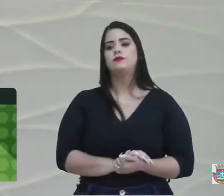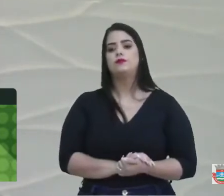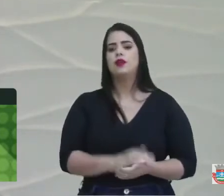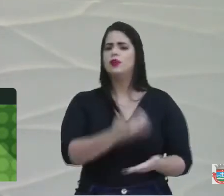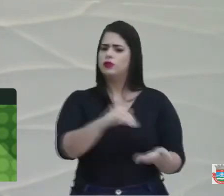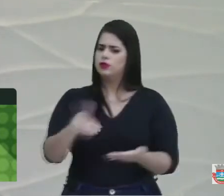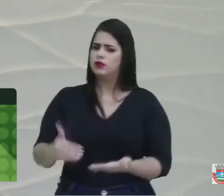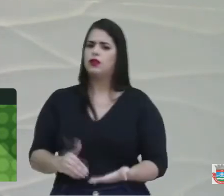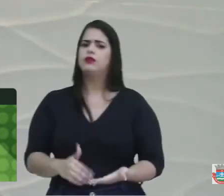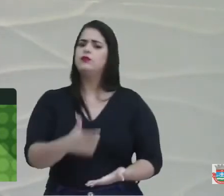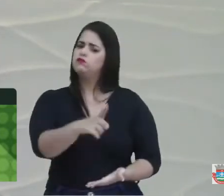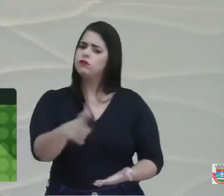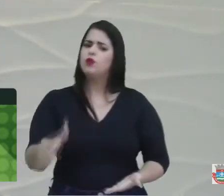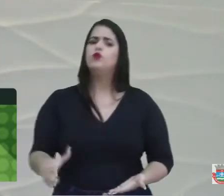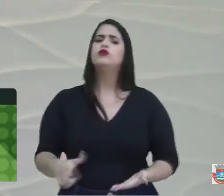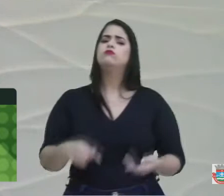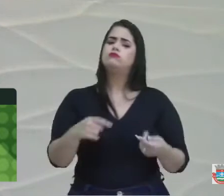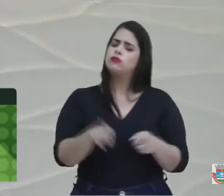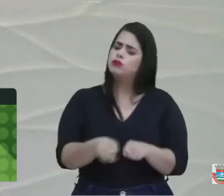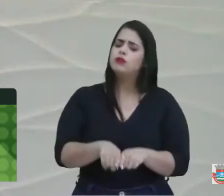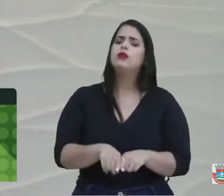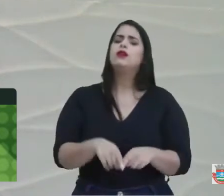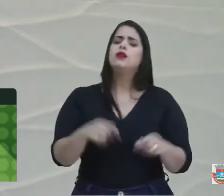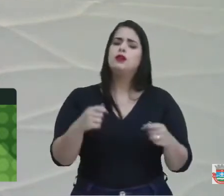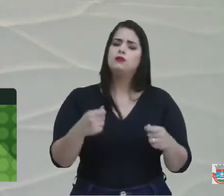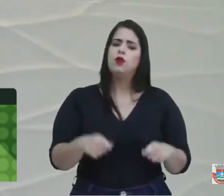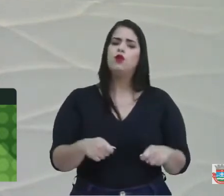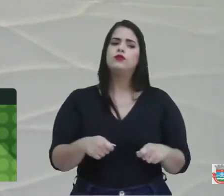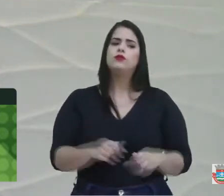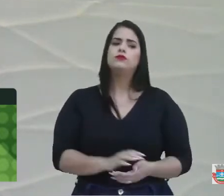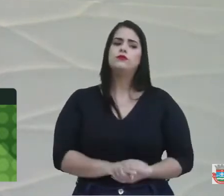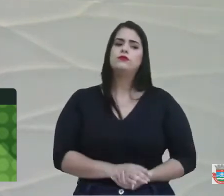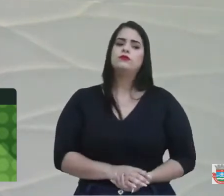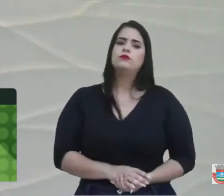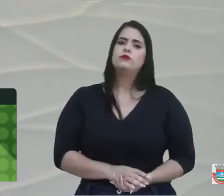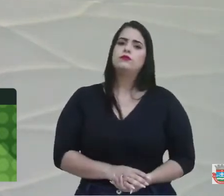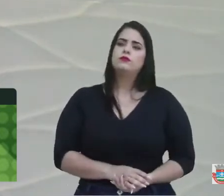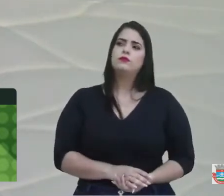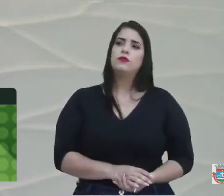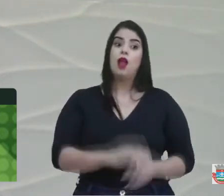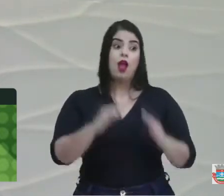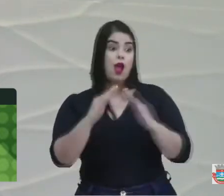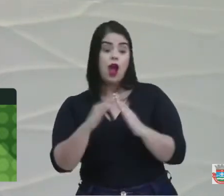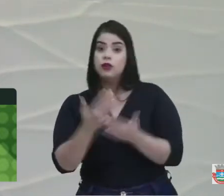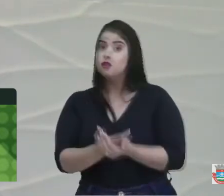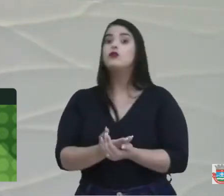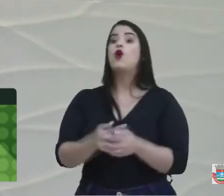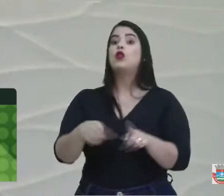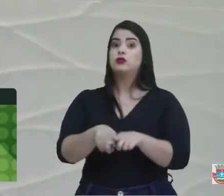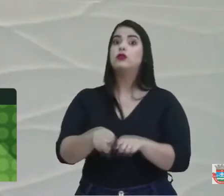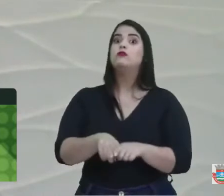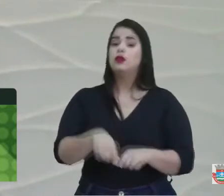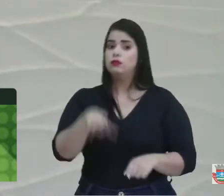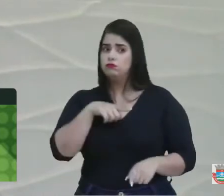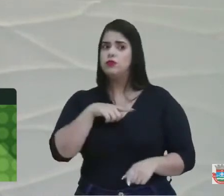secretarias também, né, poderão também se envolver nessas atividades, até porque as escolas também são abastecidas e abastecidas